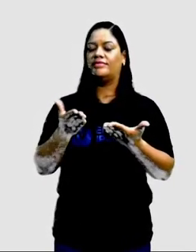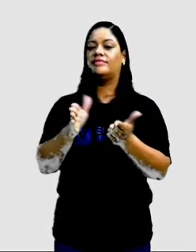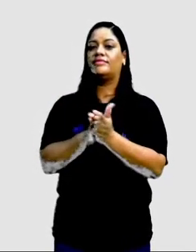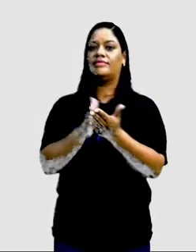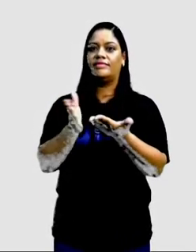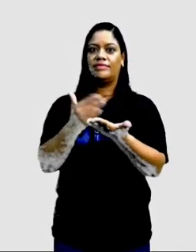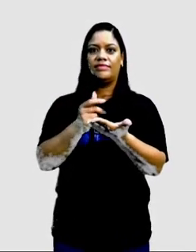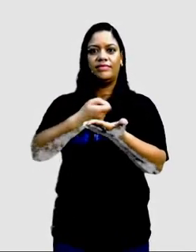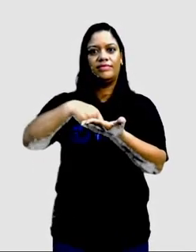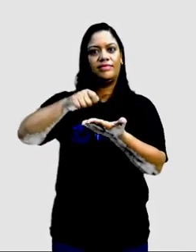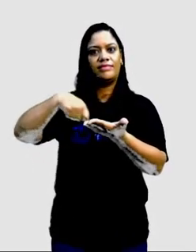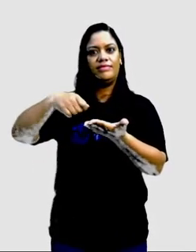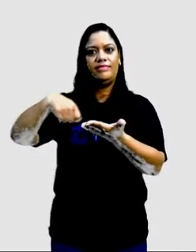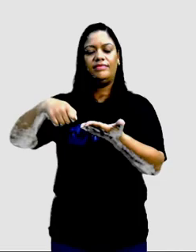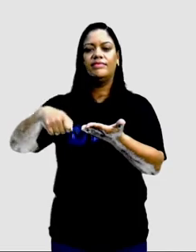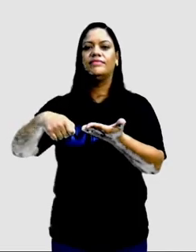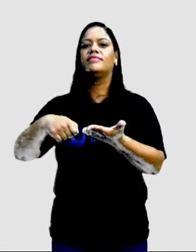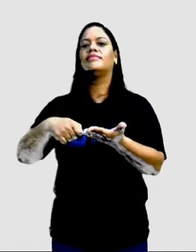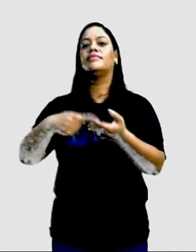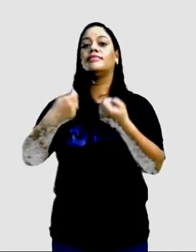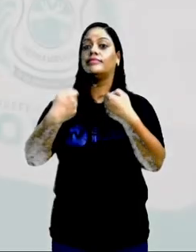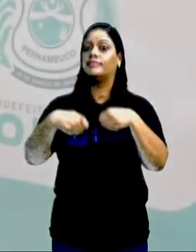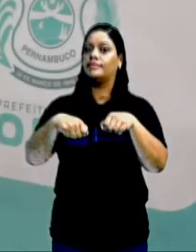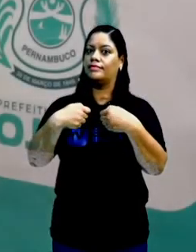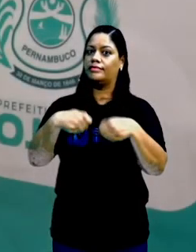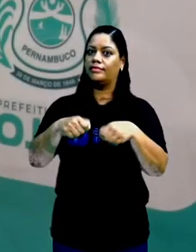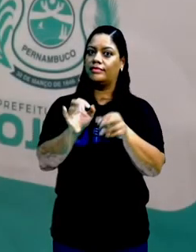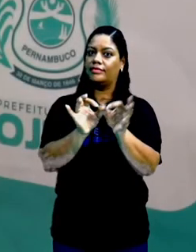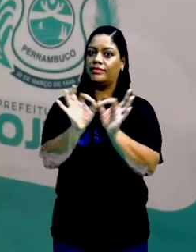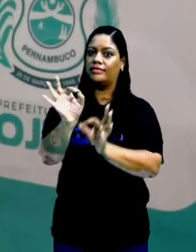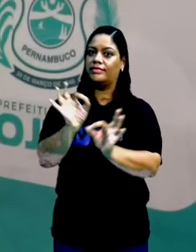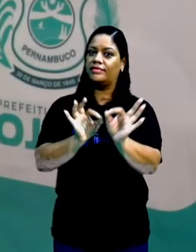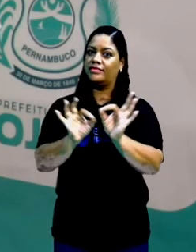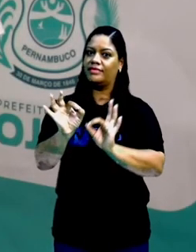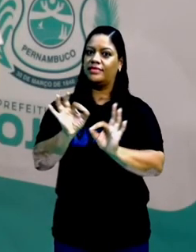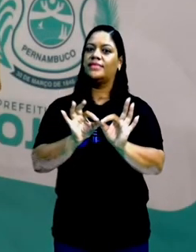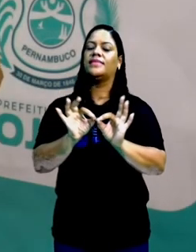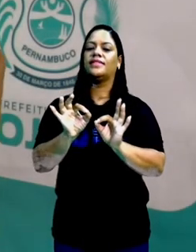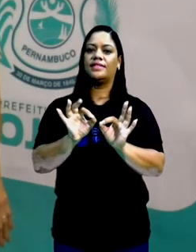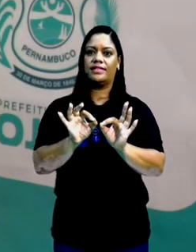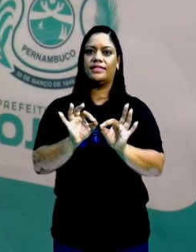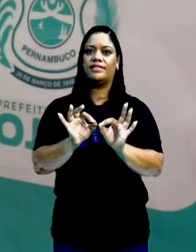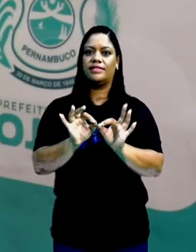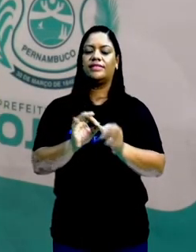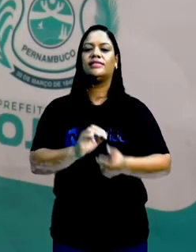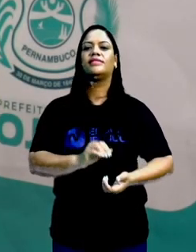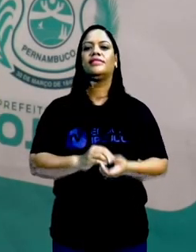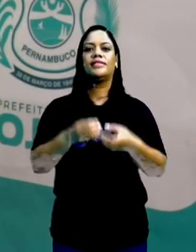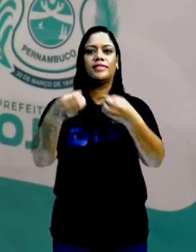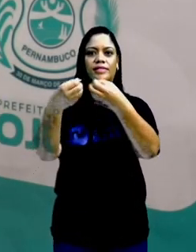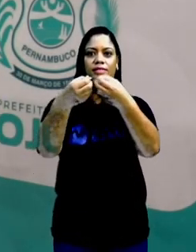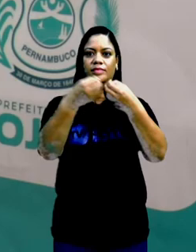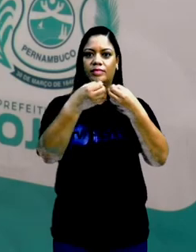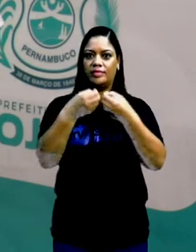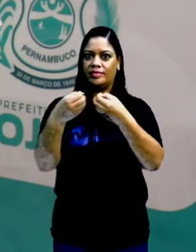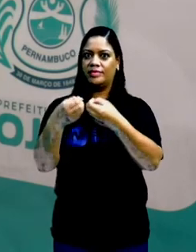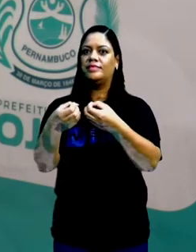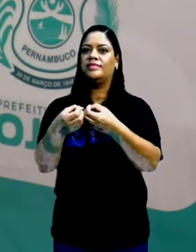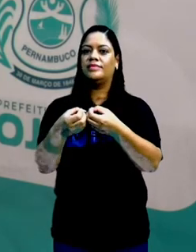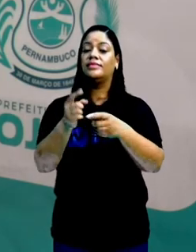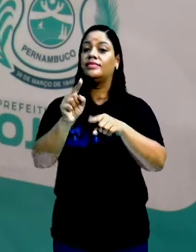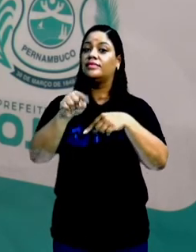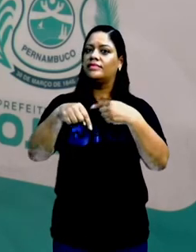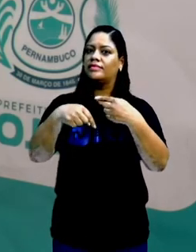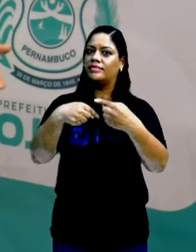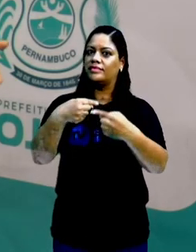Mas na partezinha de baixo, vocês precisam armar a continha, deixar uma do lado da outra e